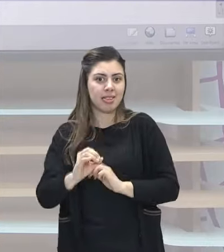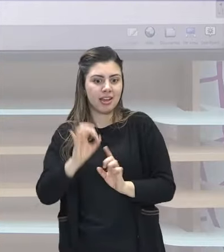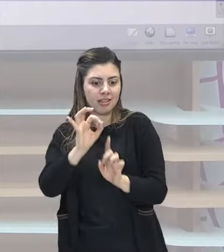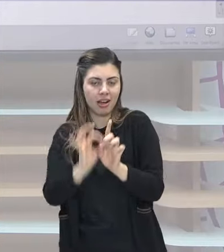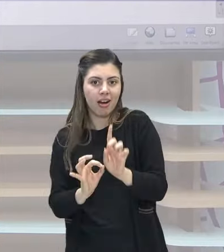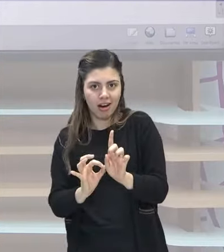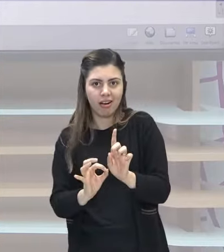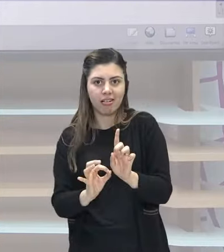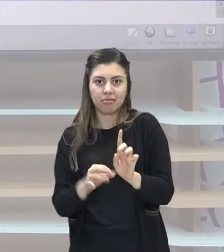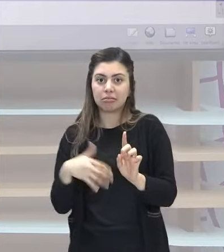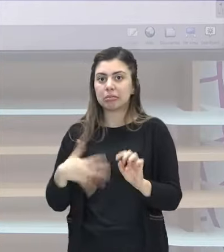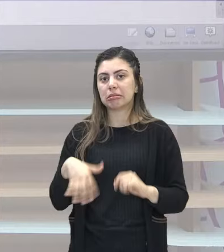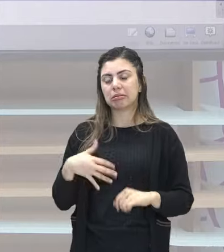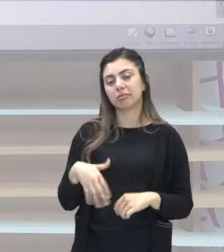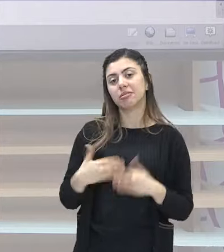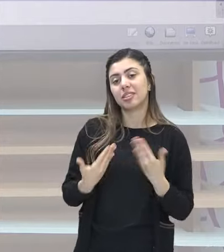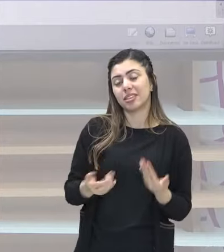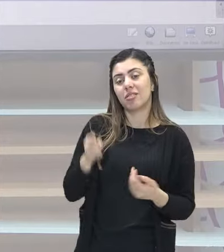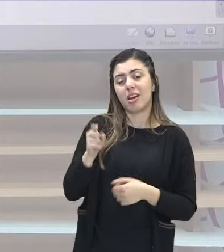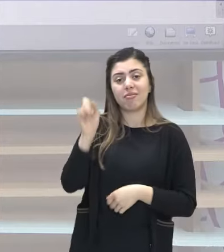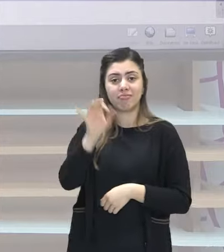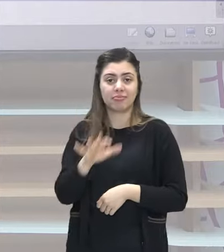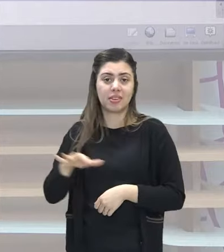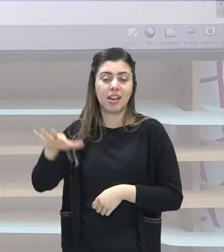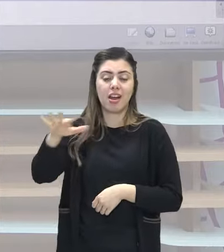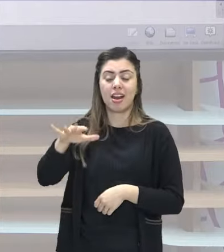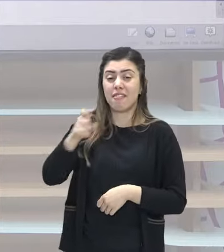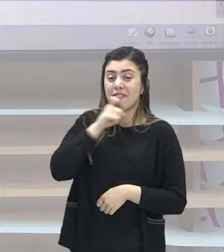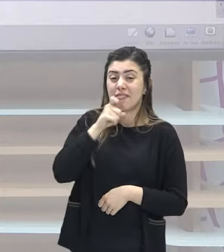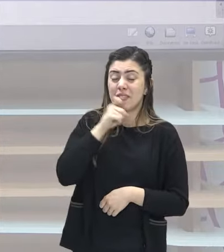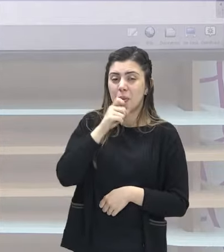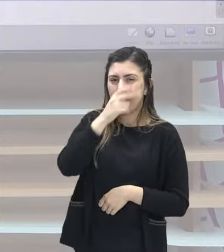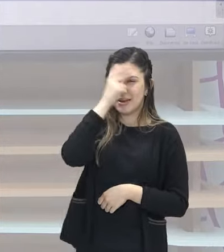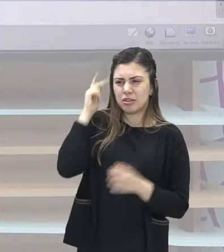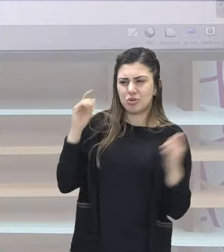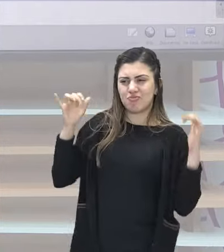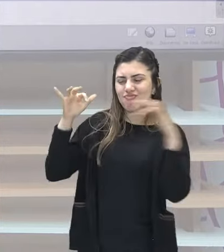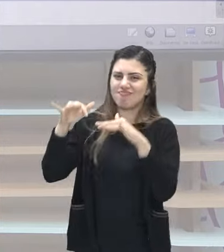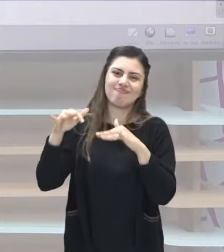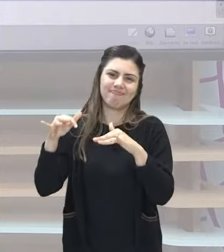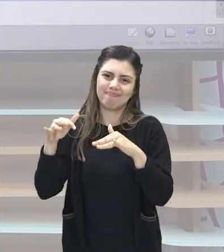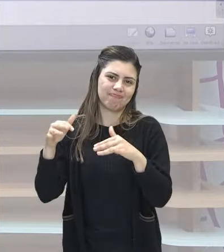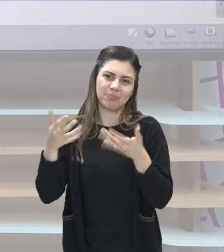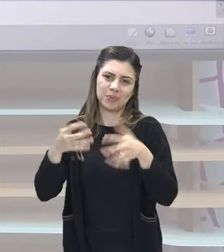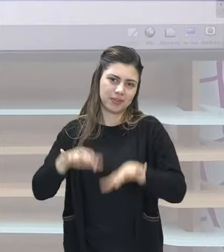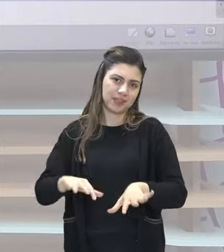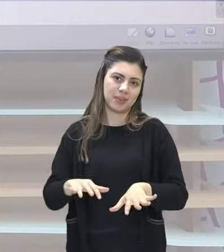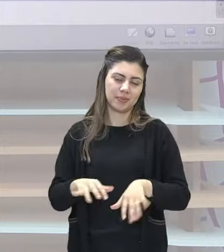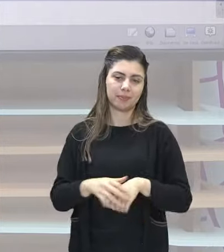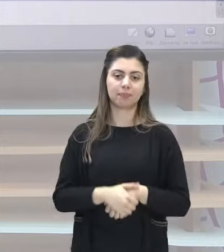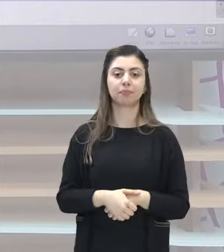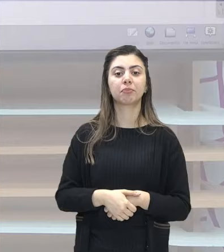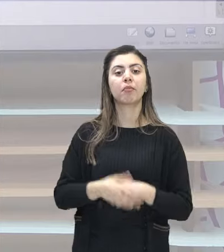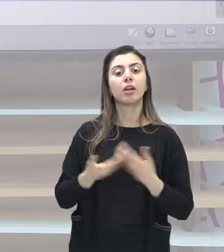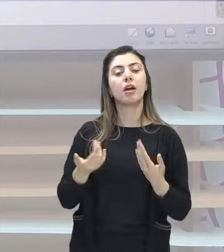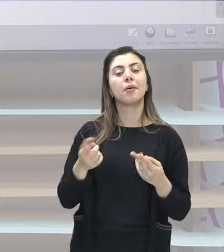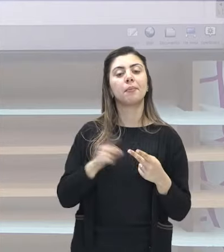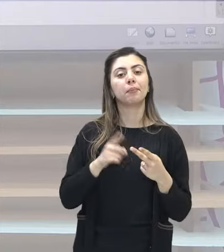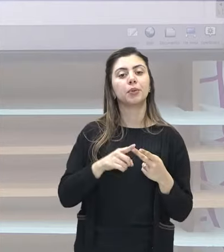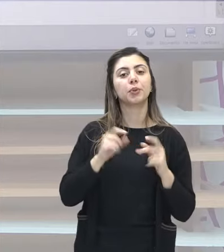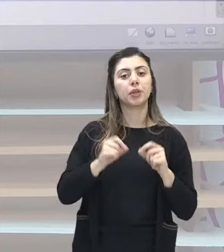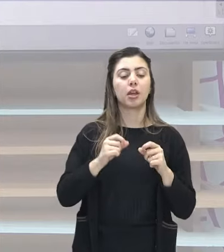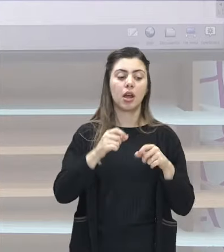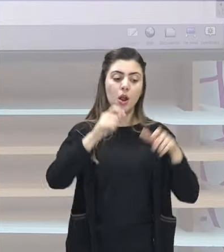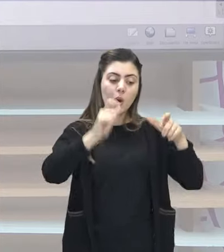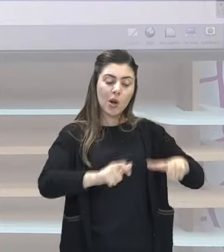exemplo Tá certo então nessas regiões polares a gente não vai ter muita gente vivendo nessas áreas a as regiões de deserto por conta